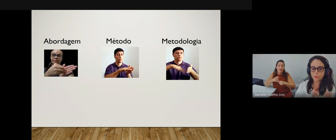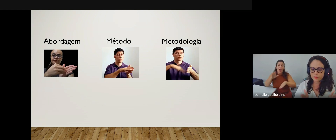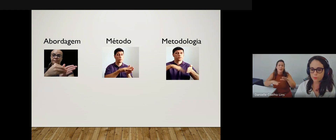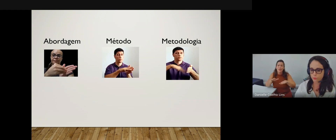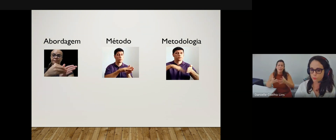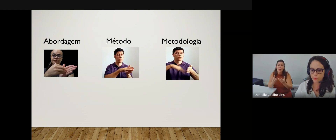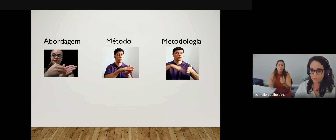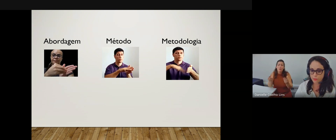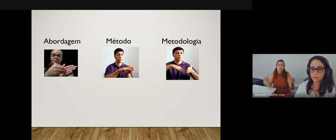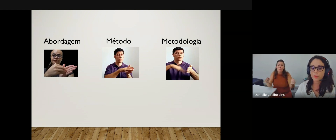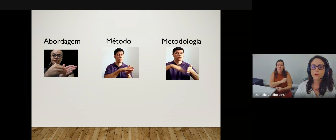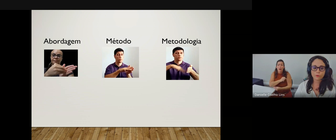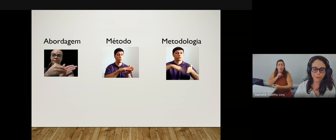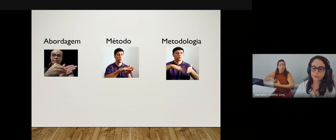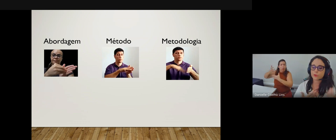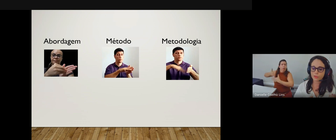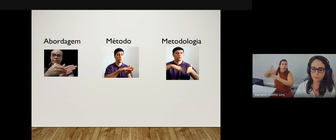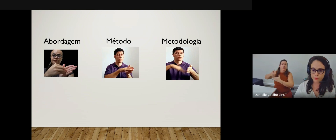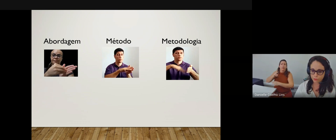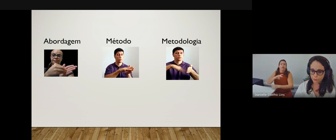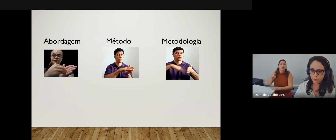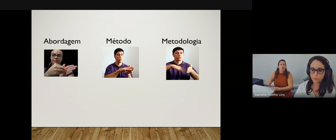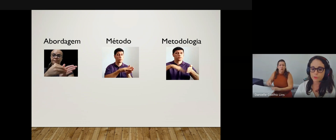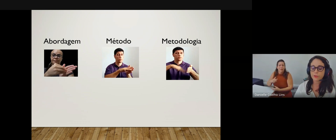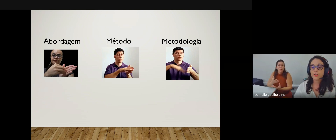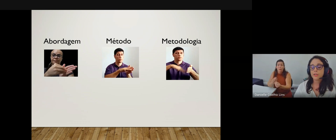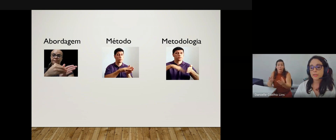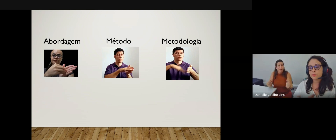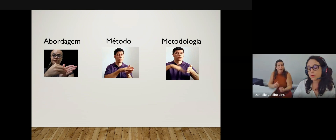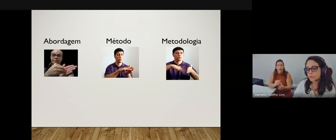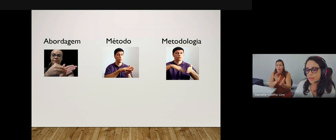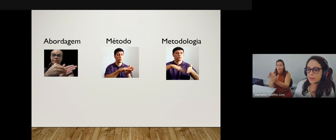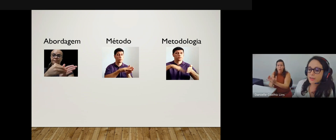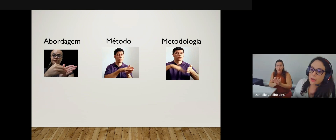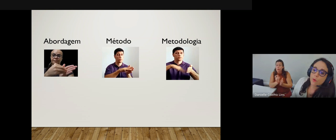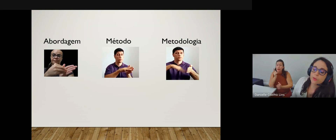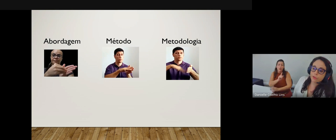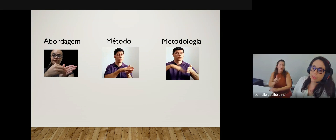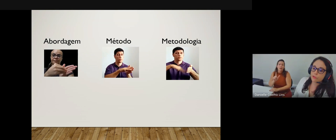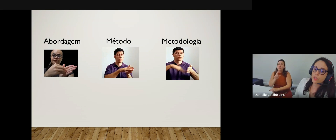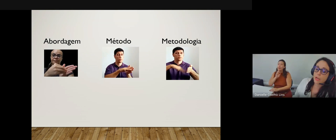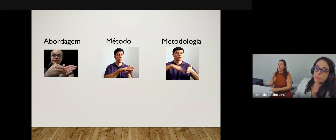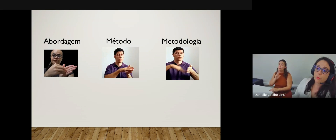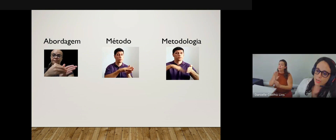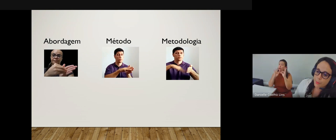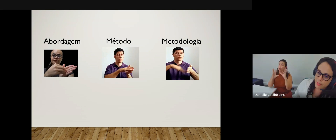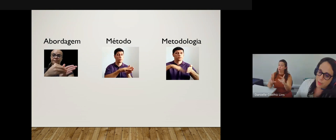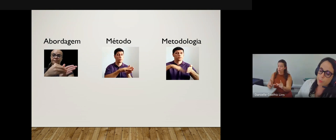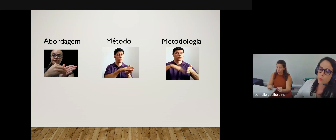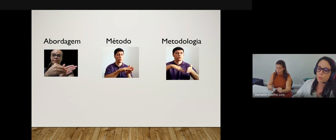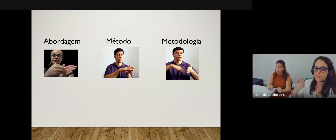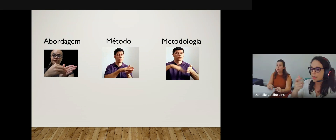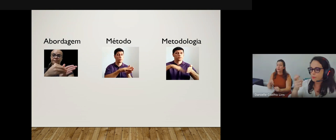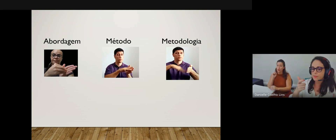são muitos alunos comentando, os professores têm muitas turmas e não conseguem dar conta de responder, por